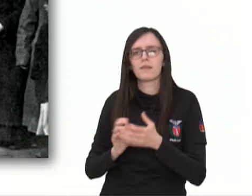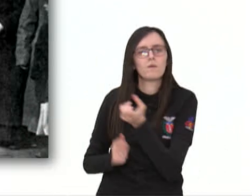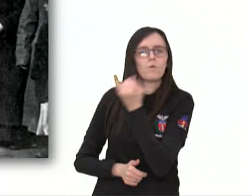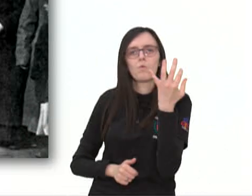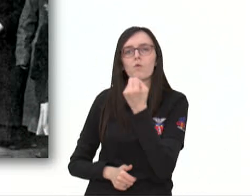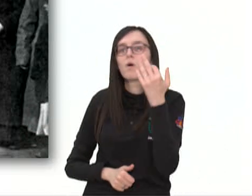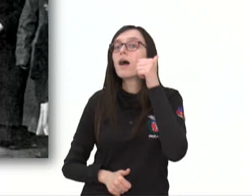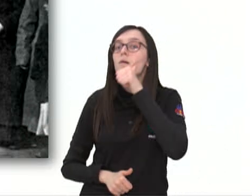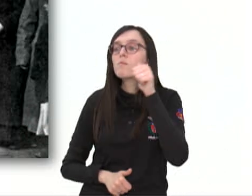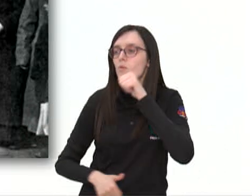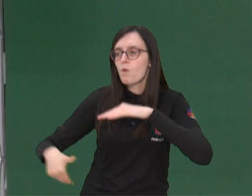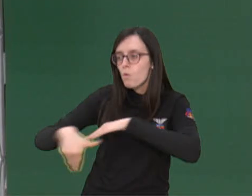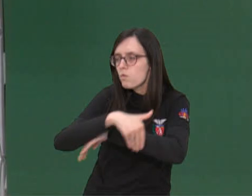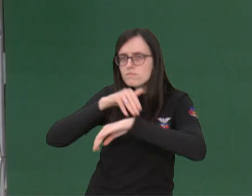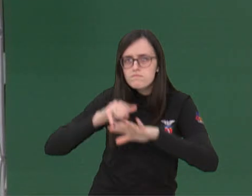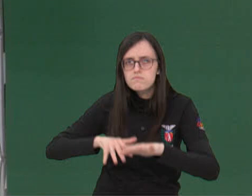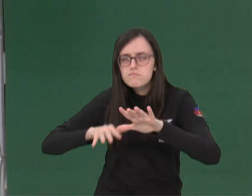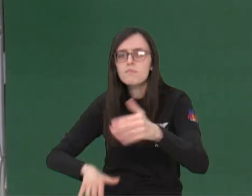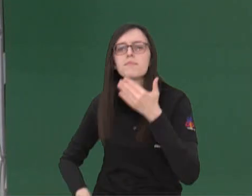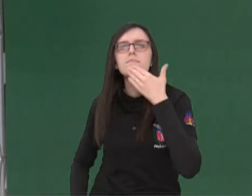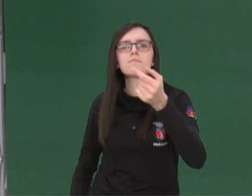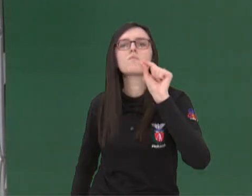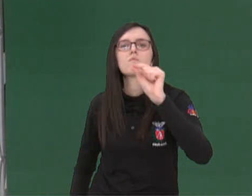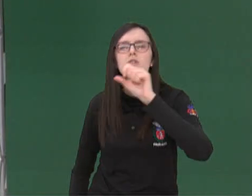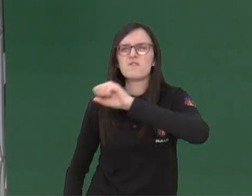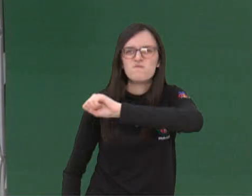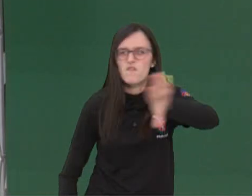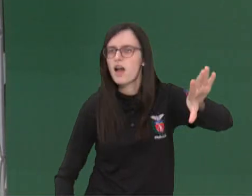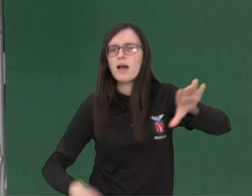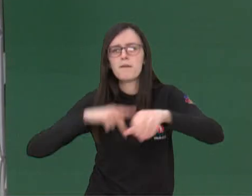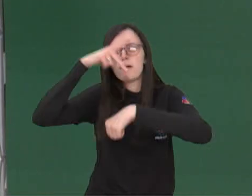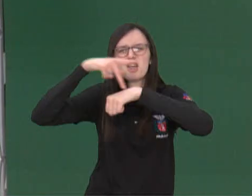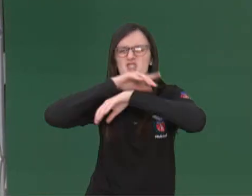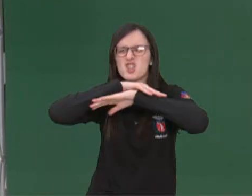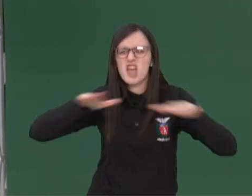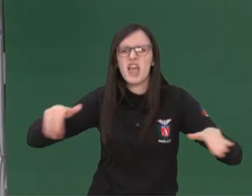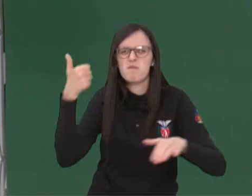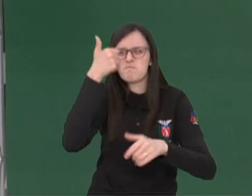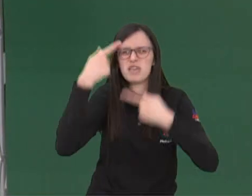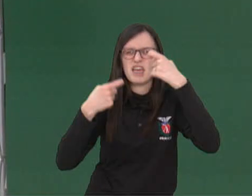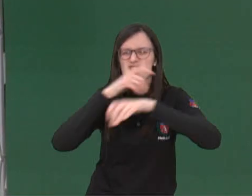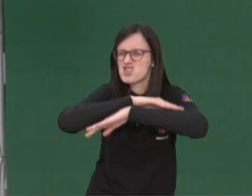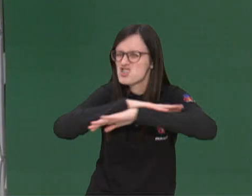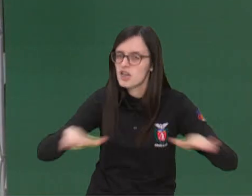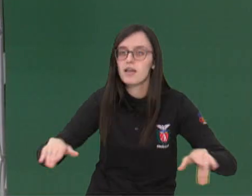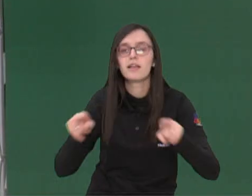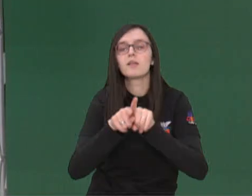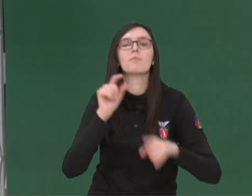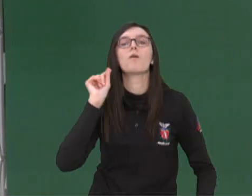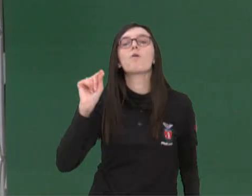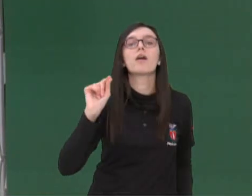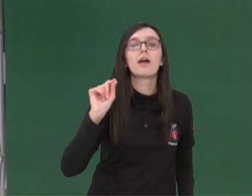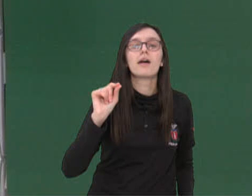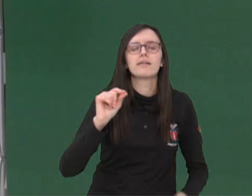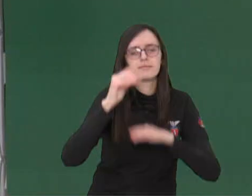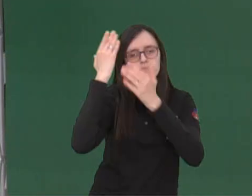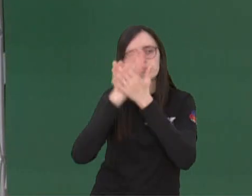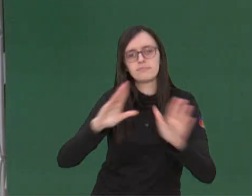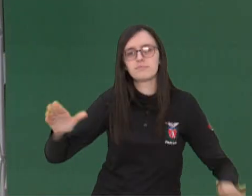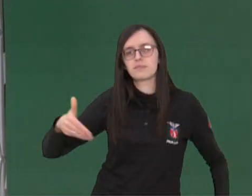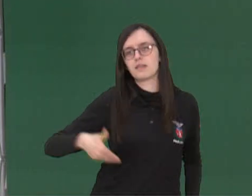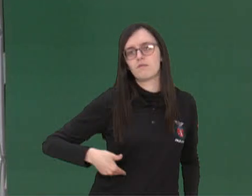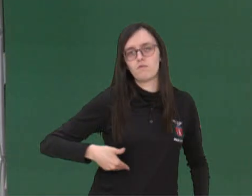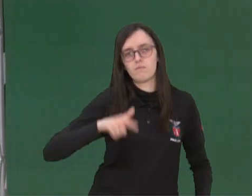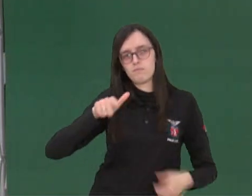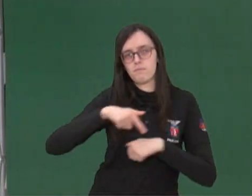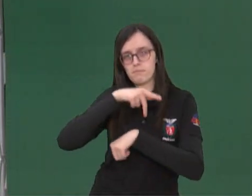de mulheres na rua pedindo a saída do país da Primeira Guerra Mundial e ainda para acabar com a fome